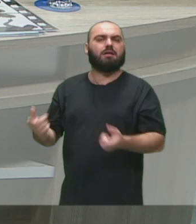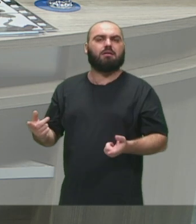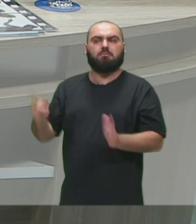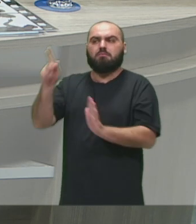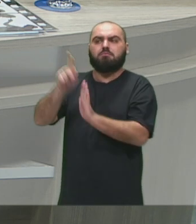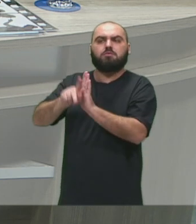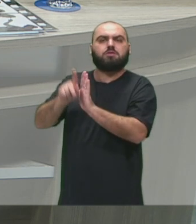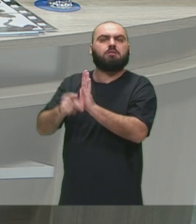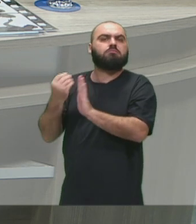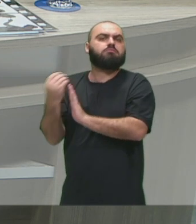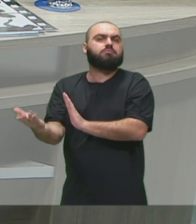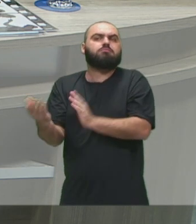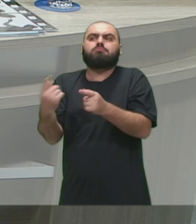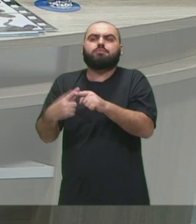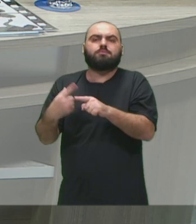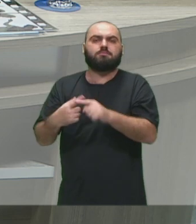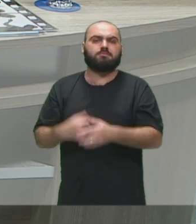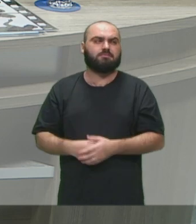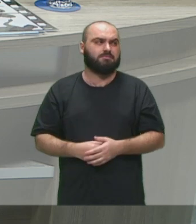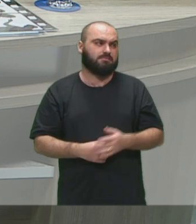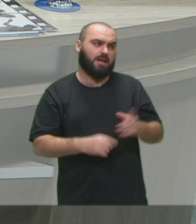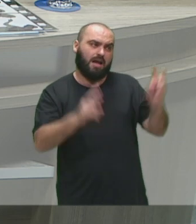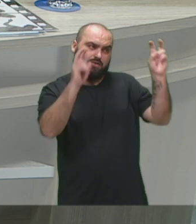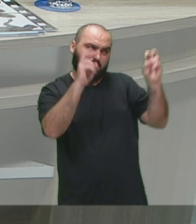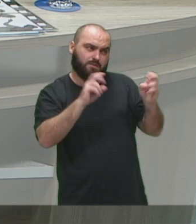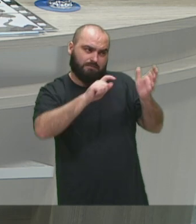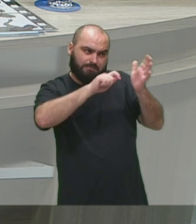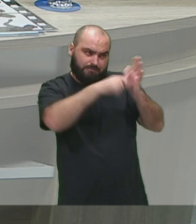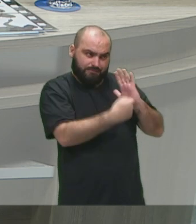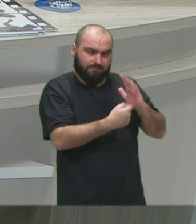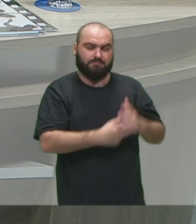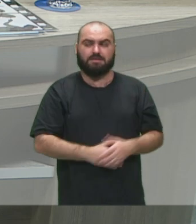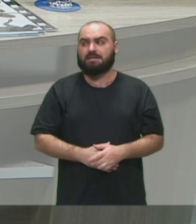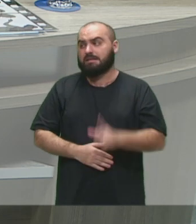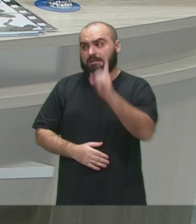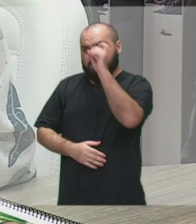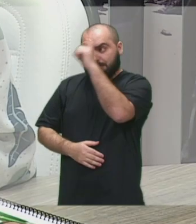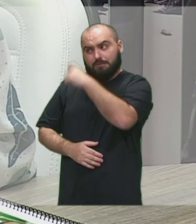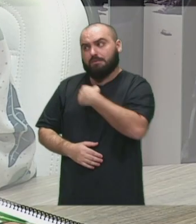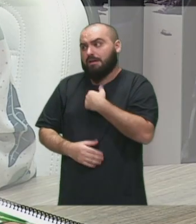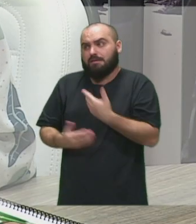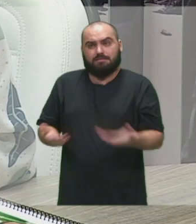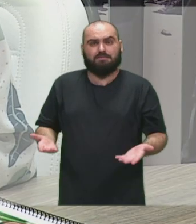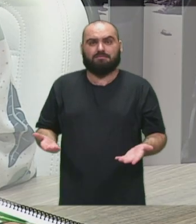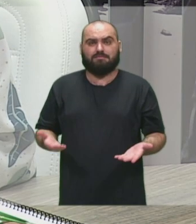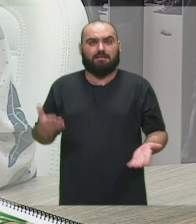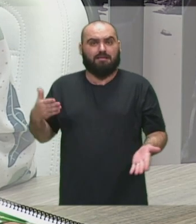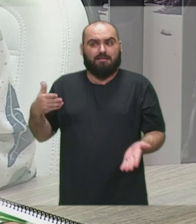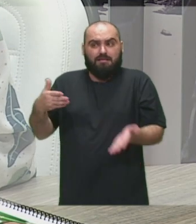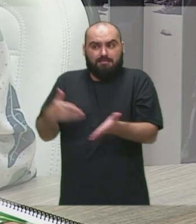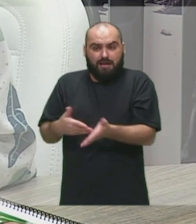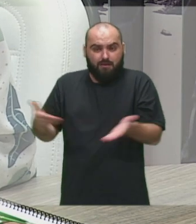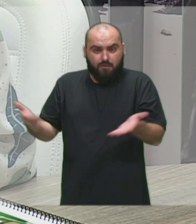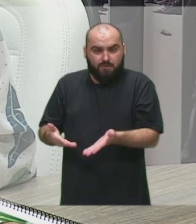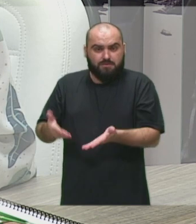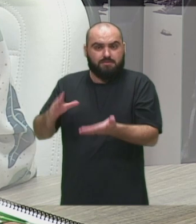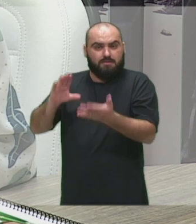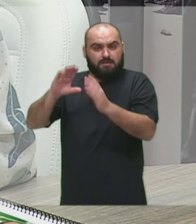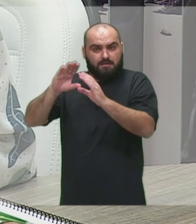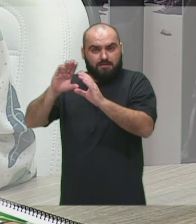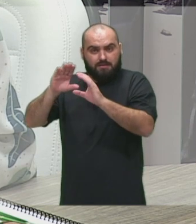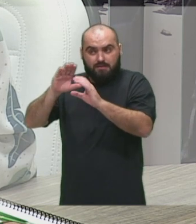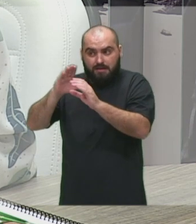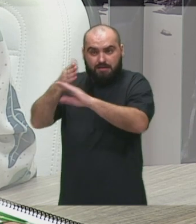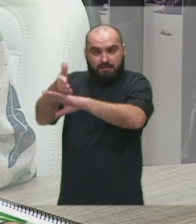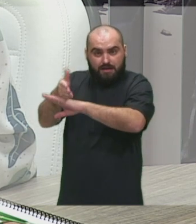este? Porque o assunto é tabu. É uma dificuldade que eu tenho até agora. Eu só entrei no Rio Grande